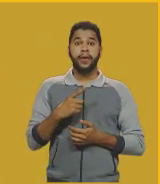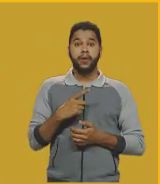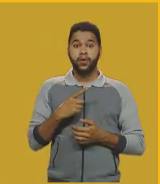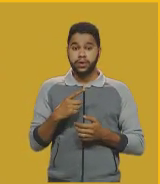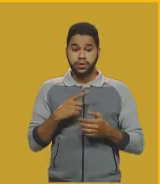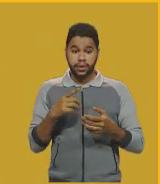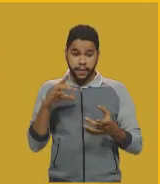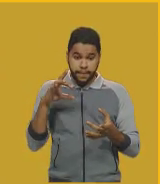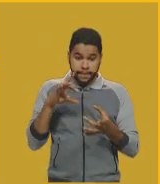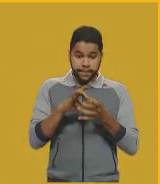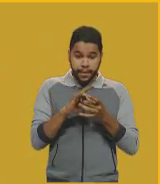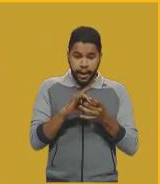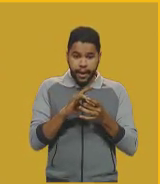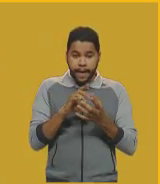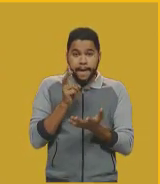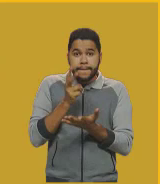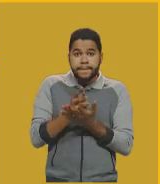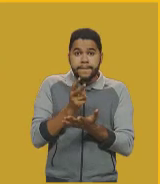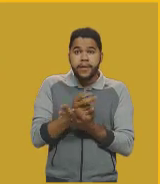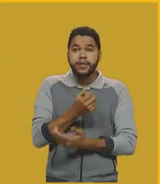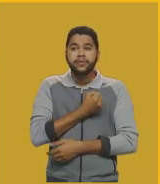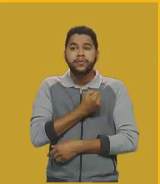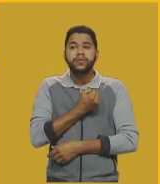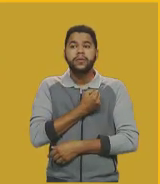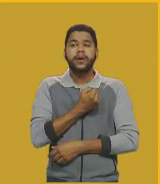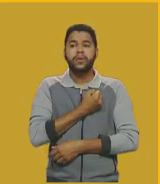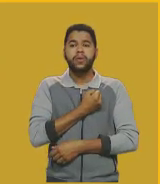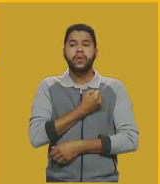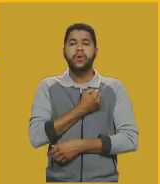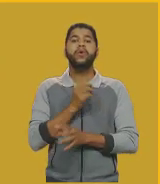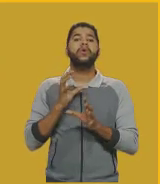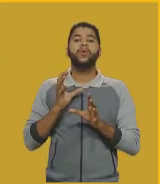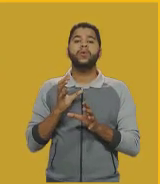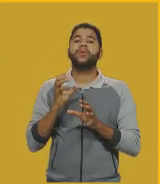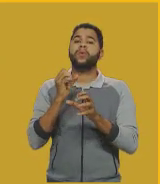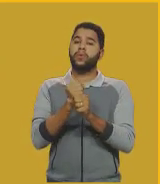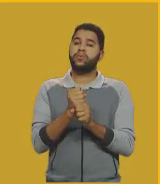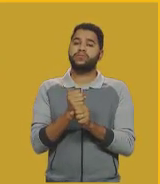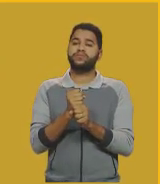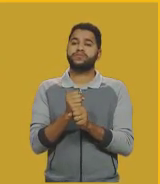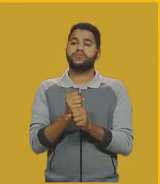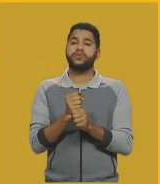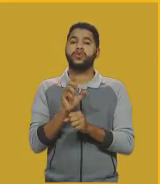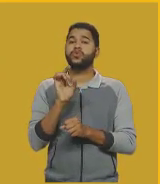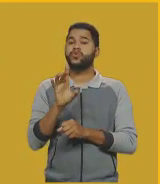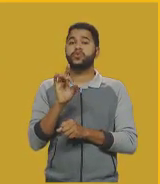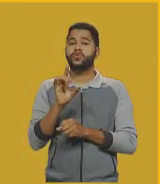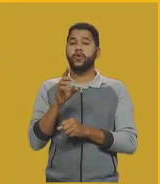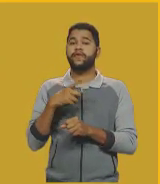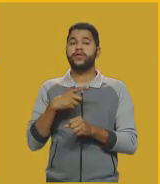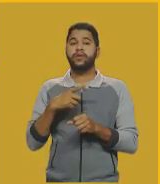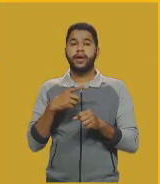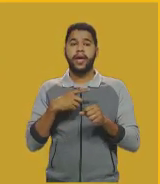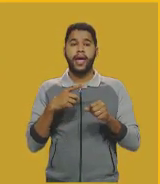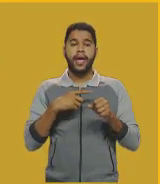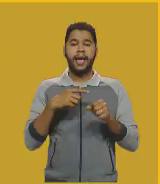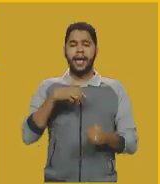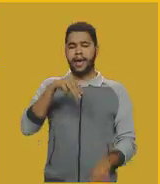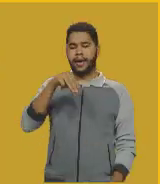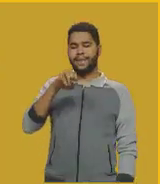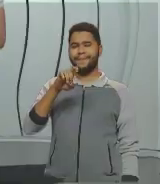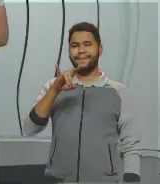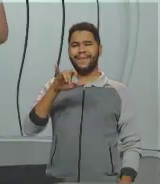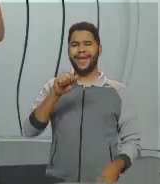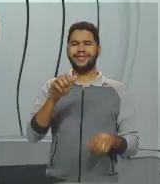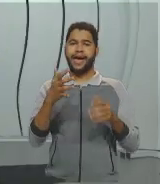paralelo tiverem o mesmo valor de resistência, para calcular a resistência equivalente, basta fazer a média aritmética. Ou seja, a